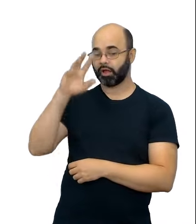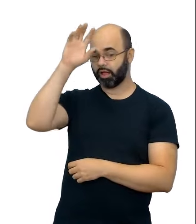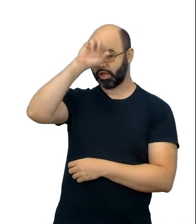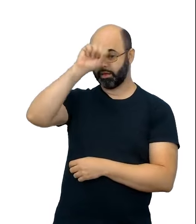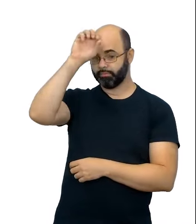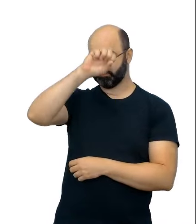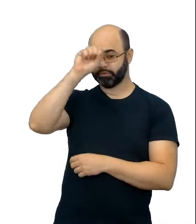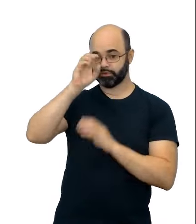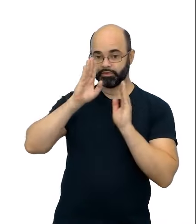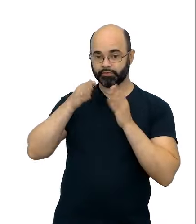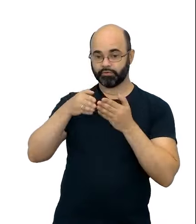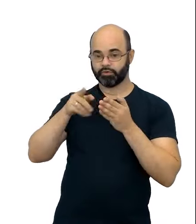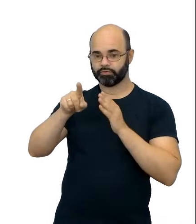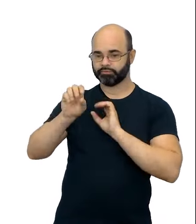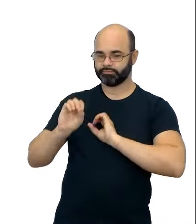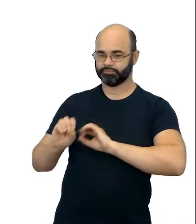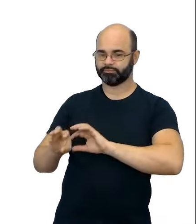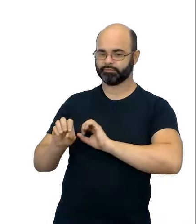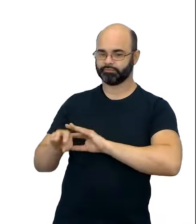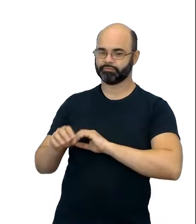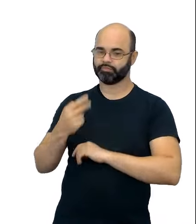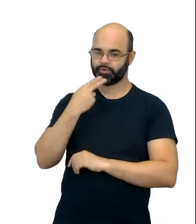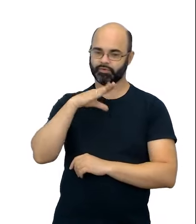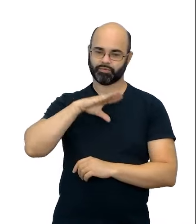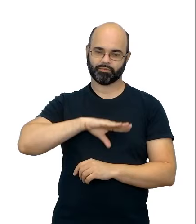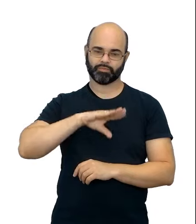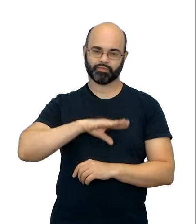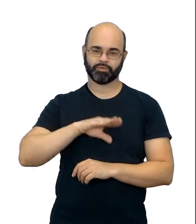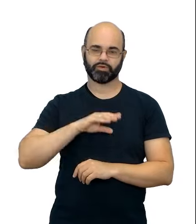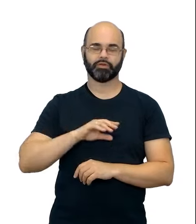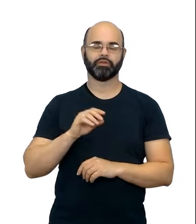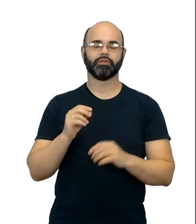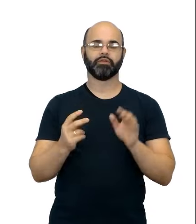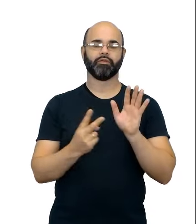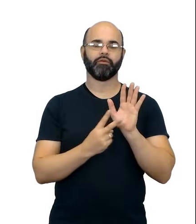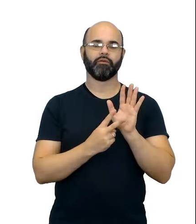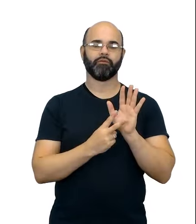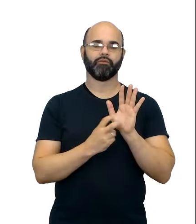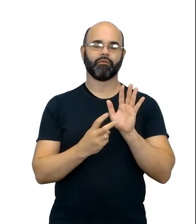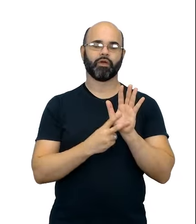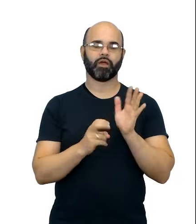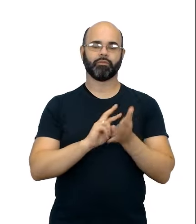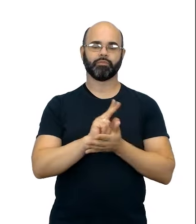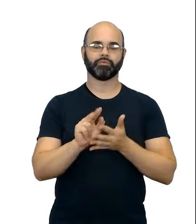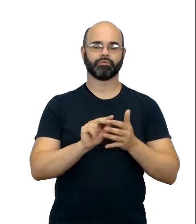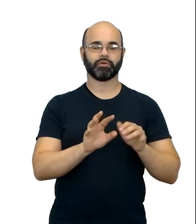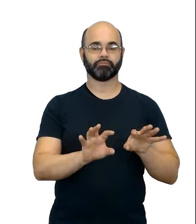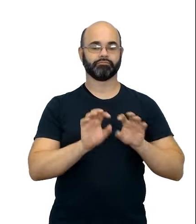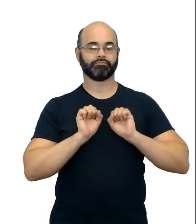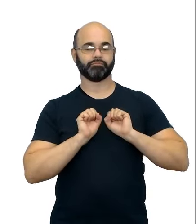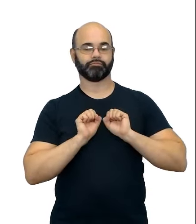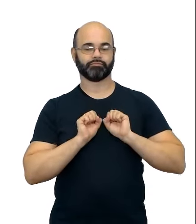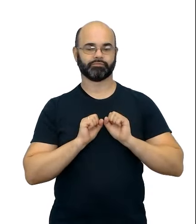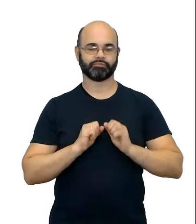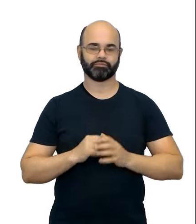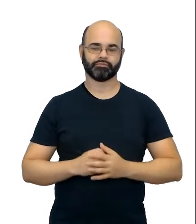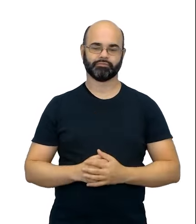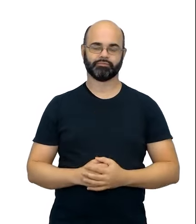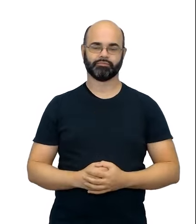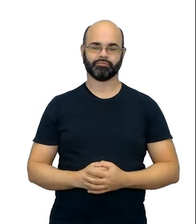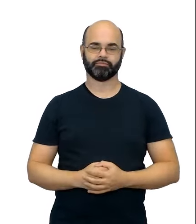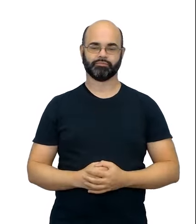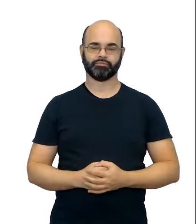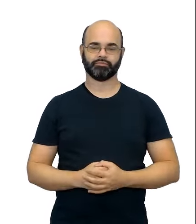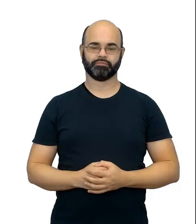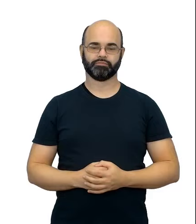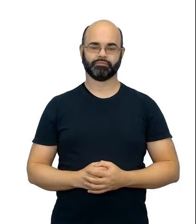no desenvolvimento da língua portuguesa, na aquisição de vocabulário, na construção